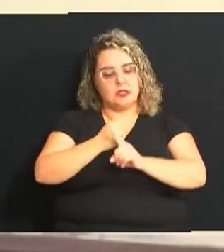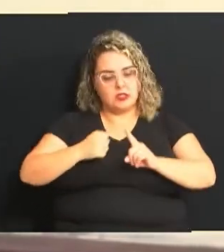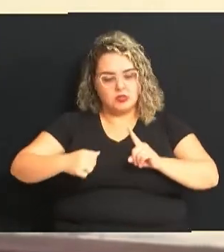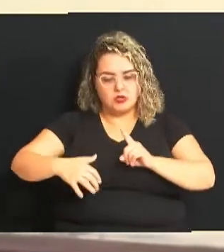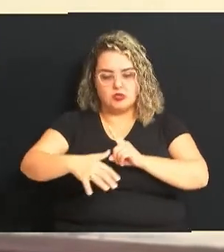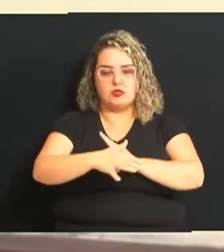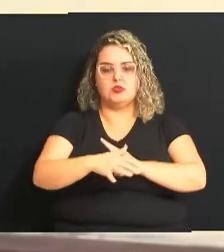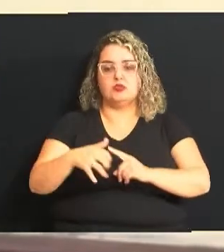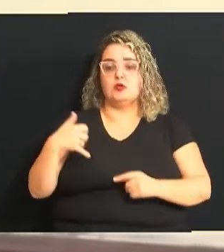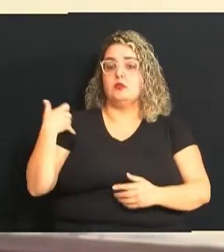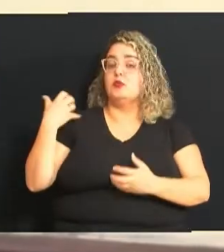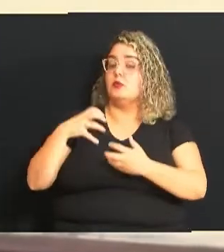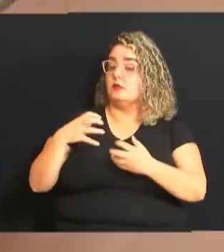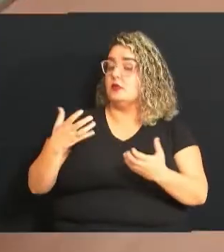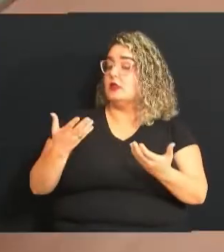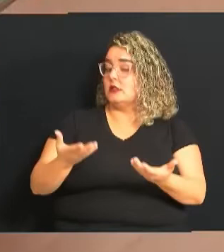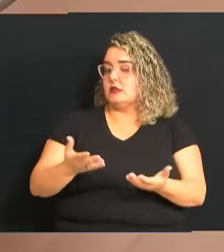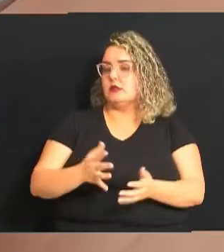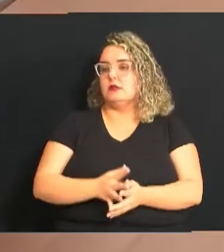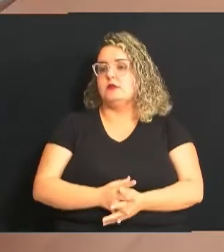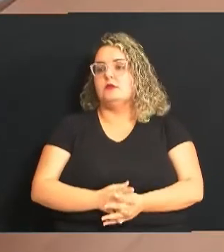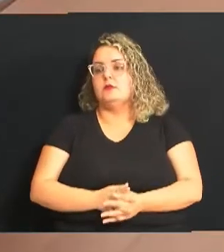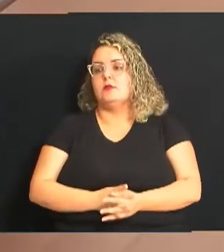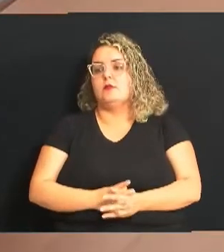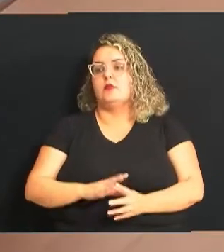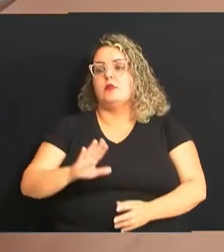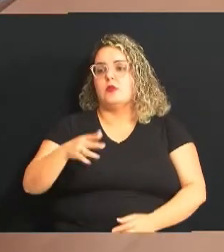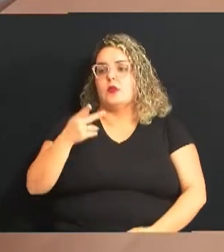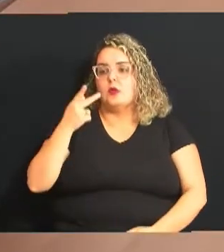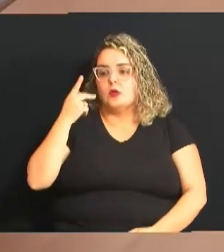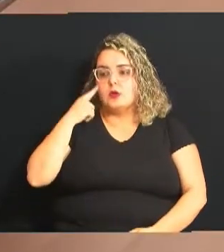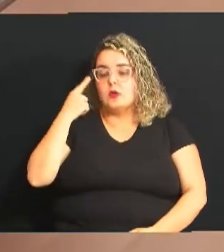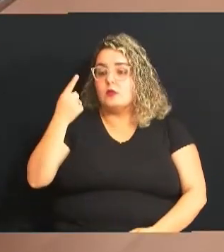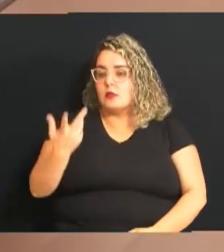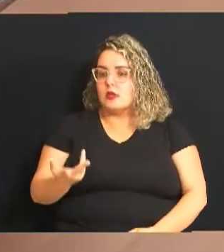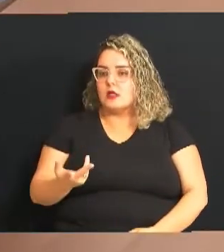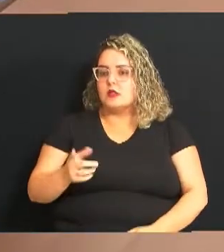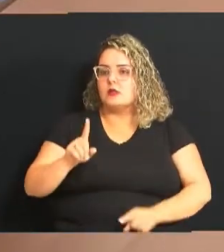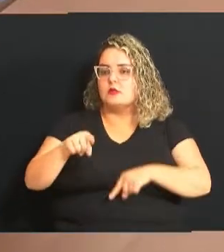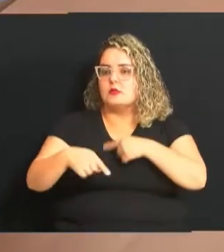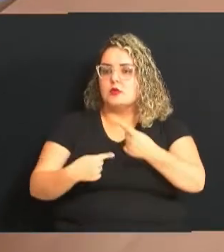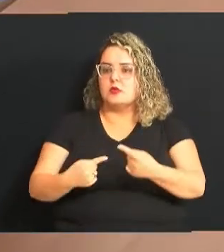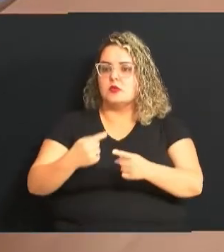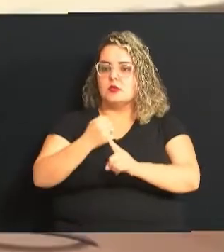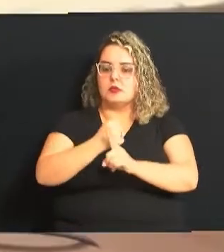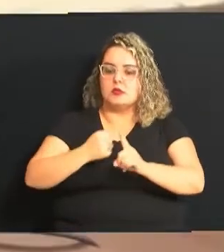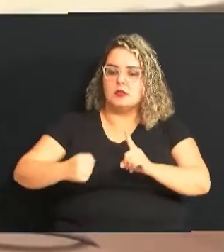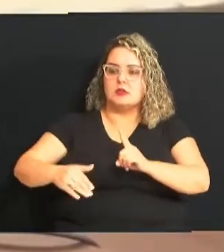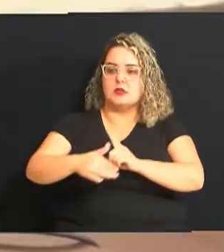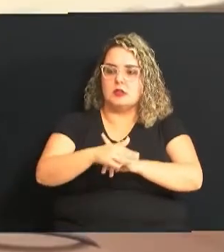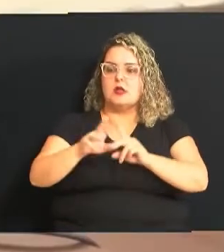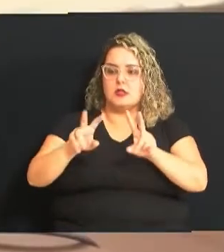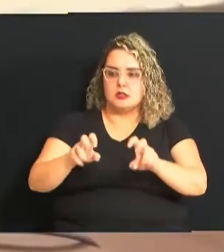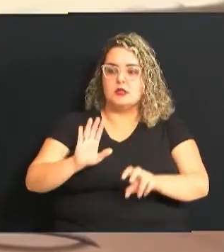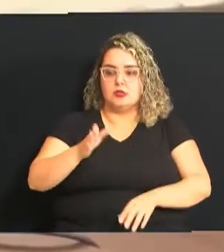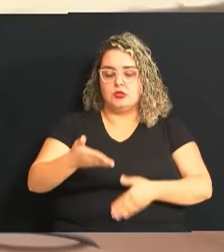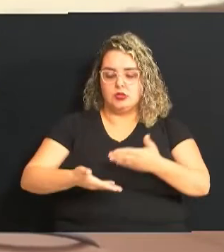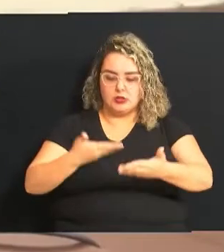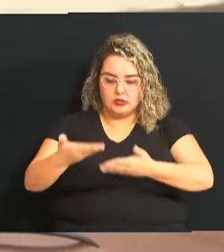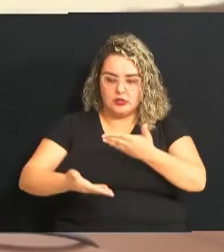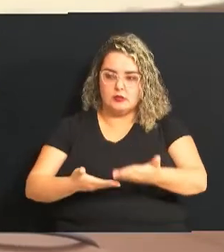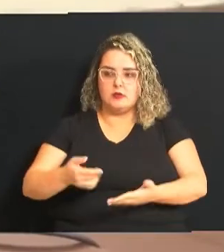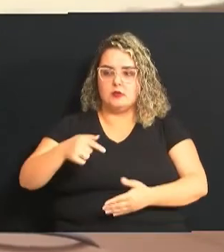o envelhecer. Sim. Agora, quando a gente pensa também em mais uma questão social, que também já foi tratada aqui por